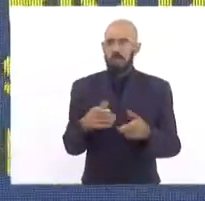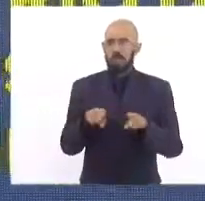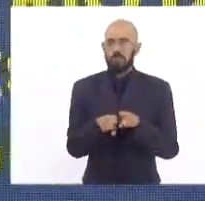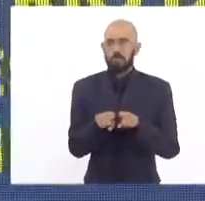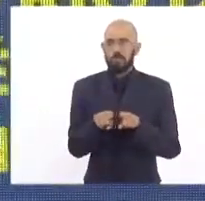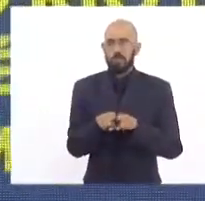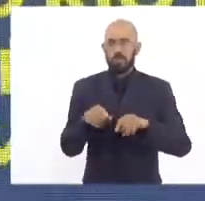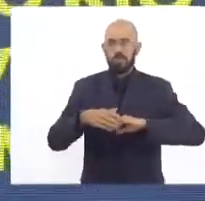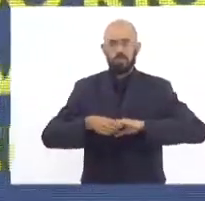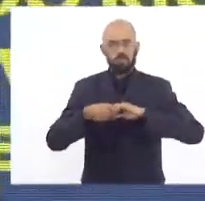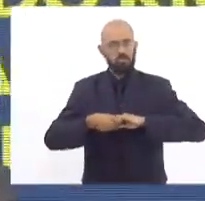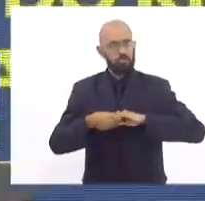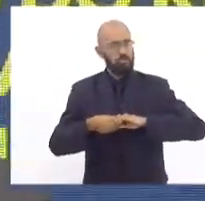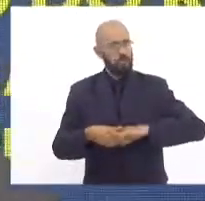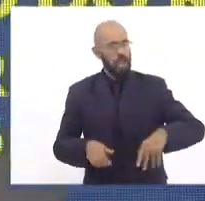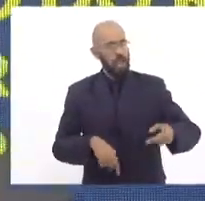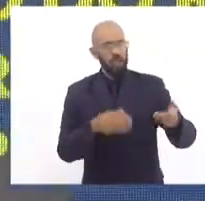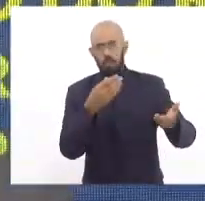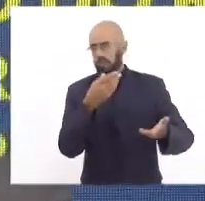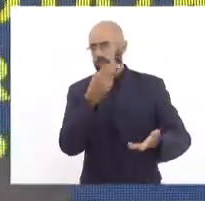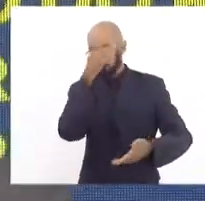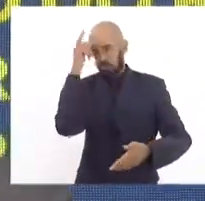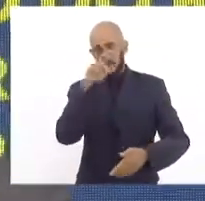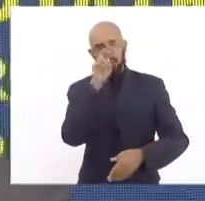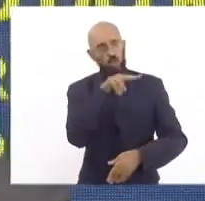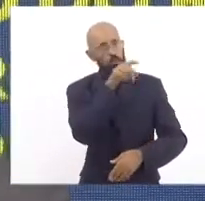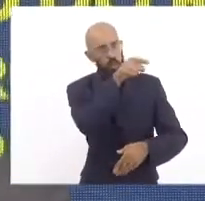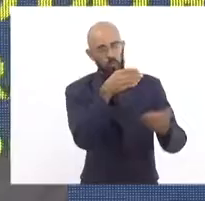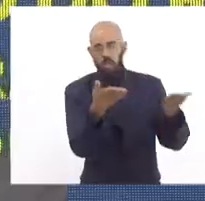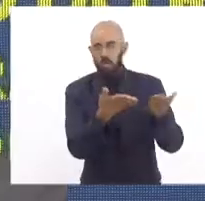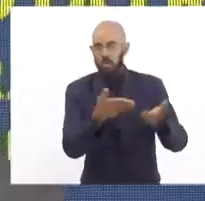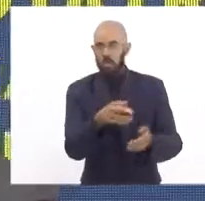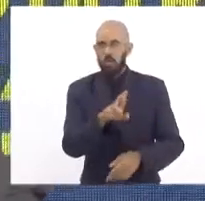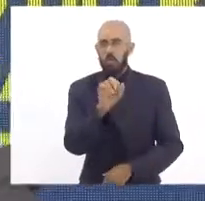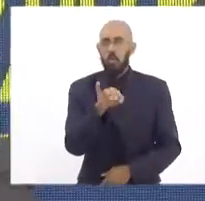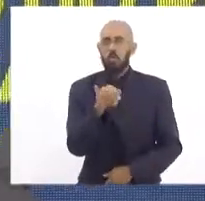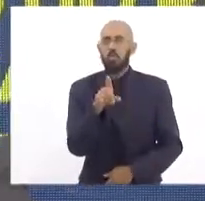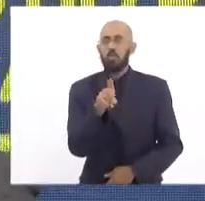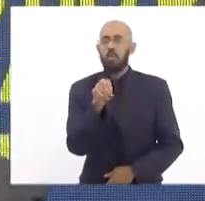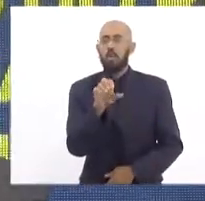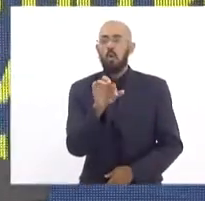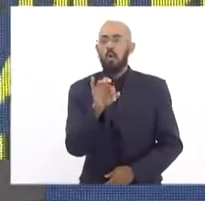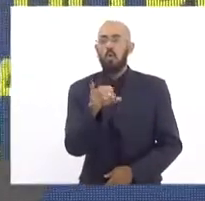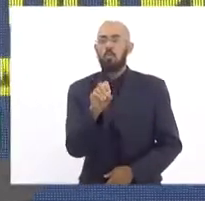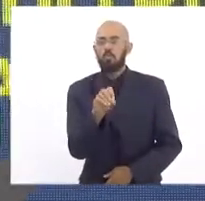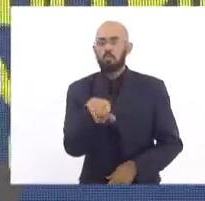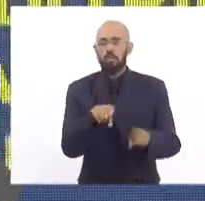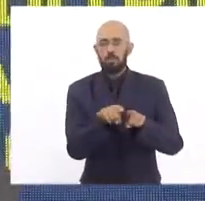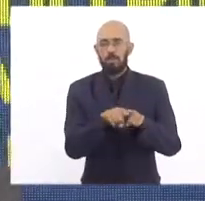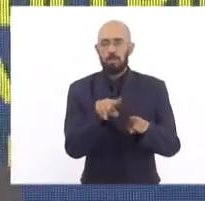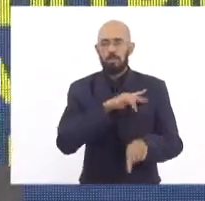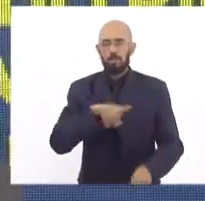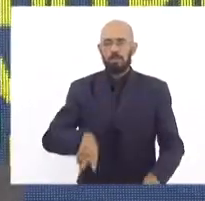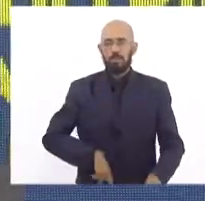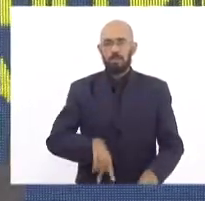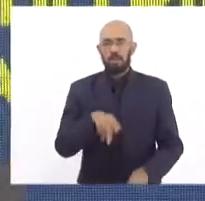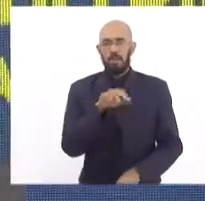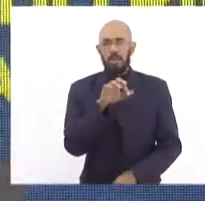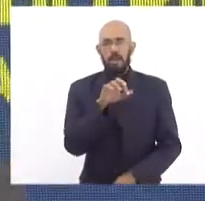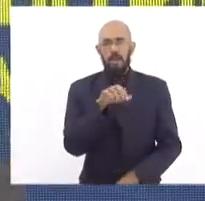agora. Queria saudar o senhor Rodolfo Tavares, que é o presidente da FAERJ, que é a Federação da